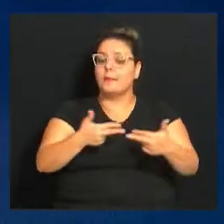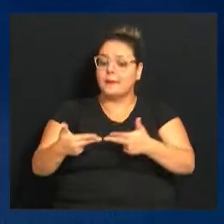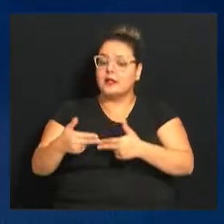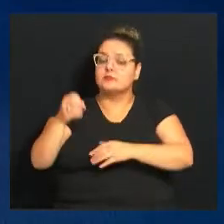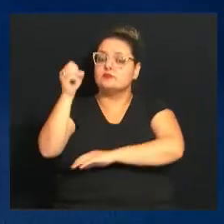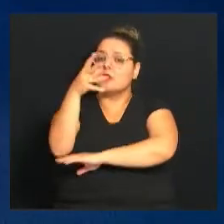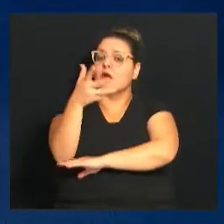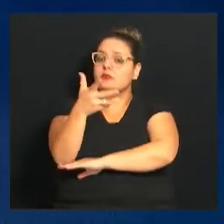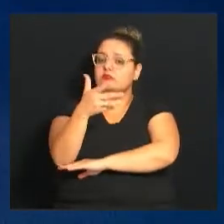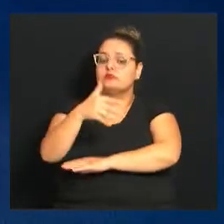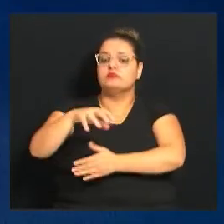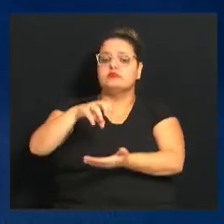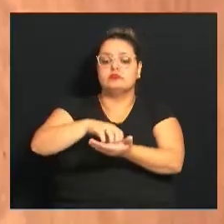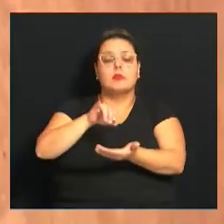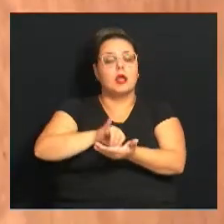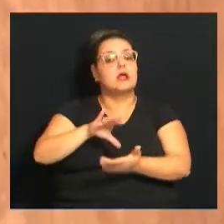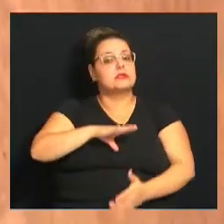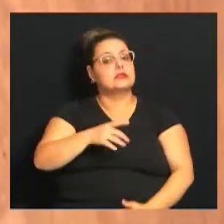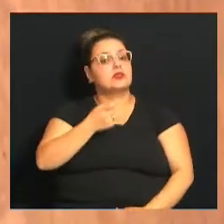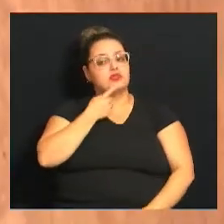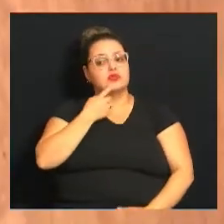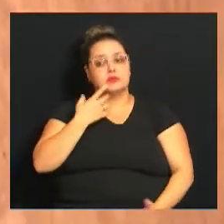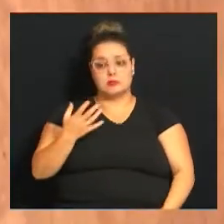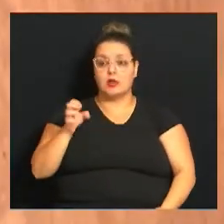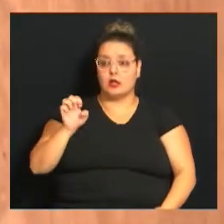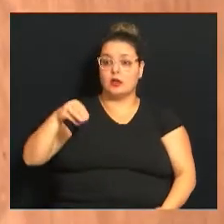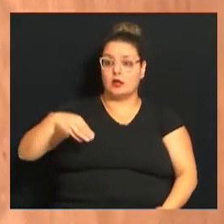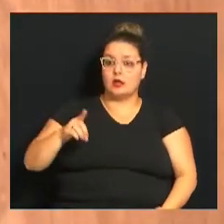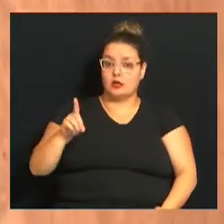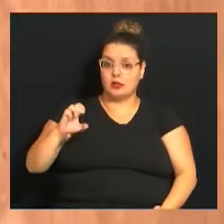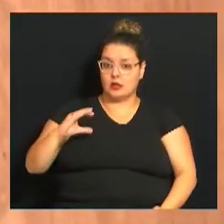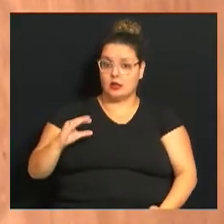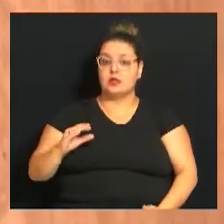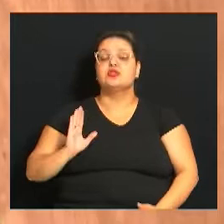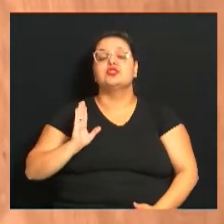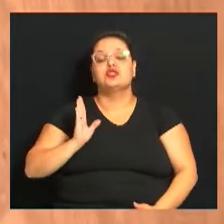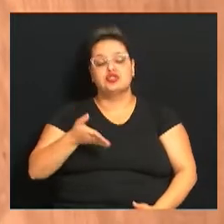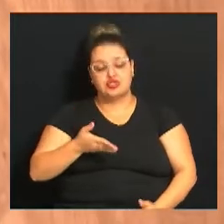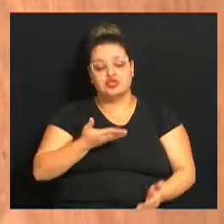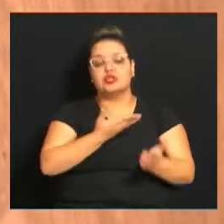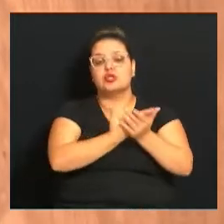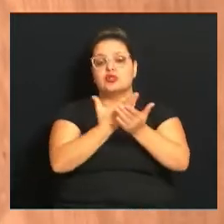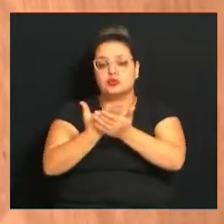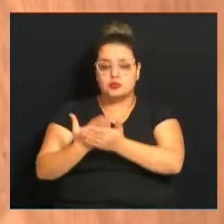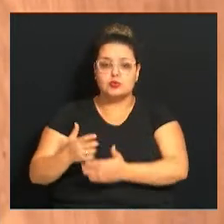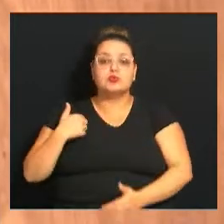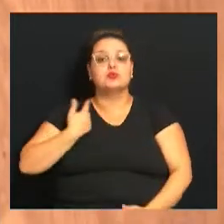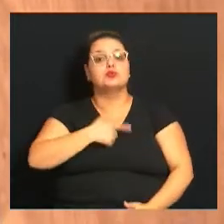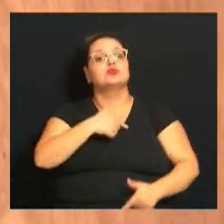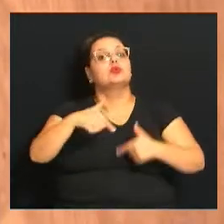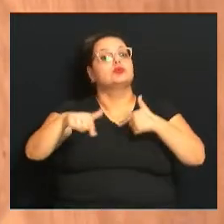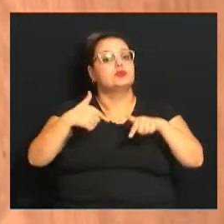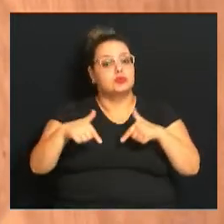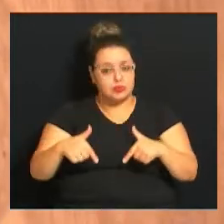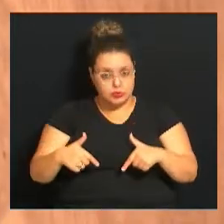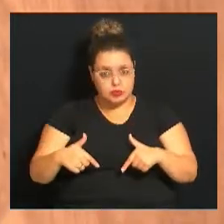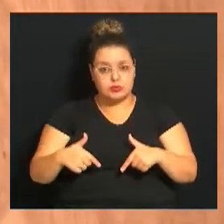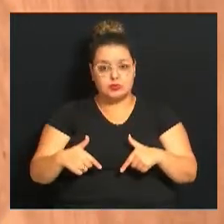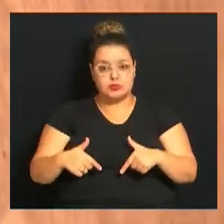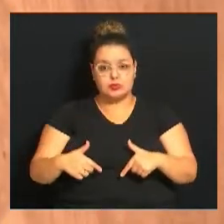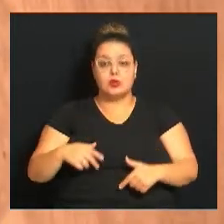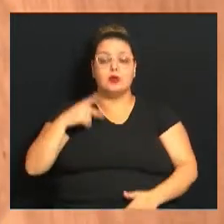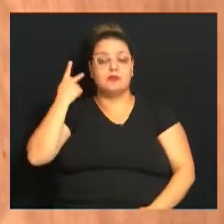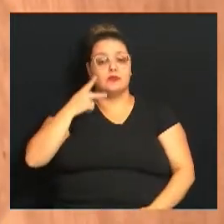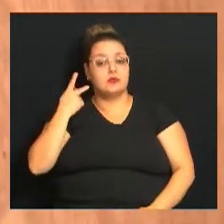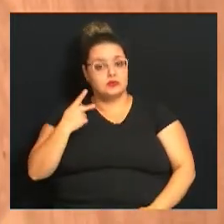vias centrais de Campinas. A INDEC falou que já está fazendo os estudos. O nosso trabalho, através como vereador e através